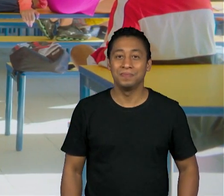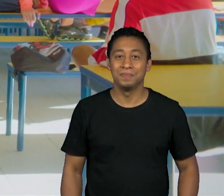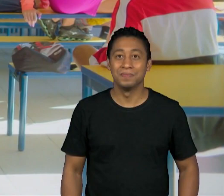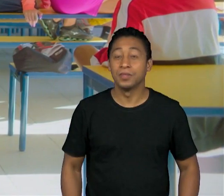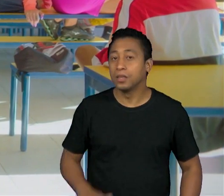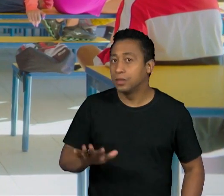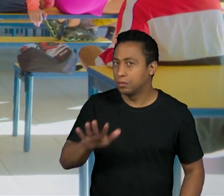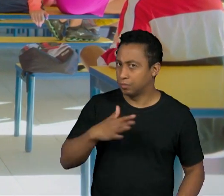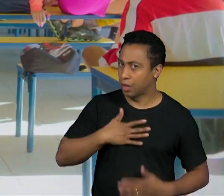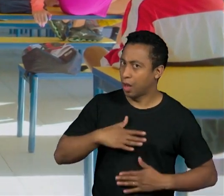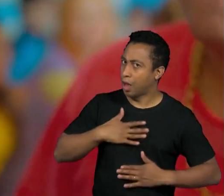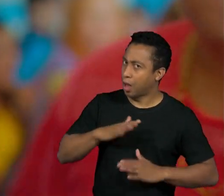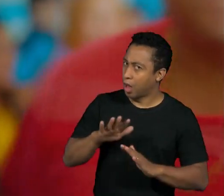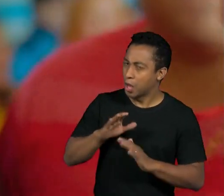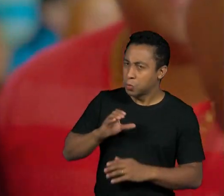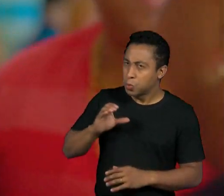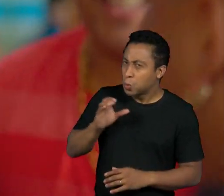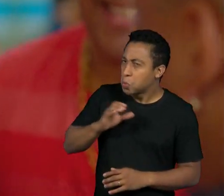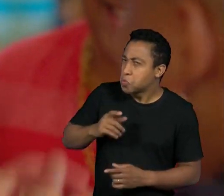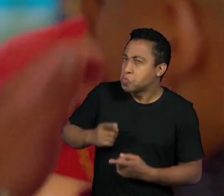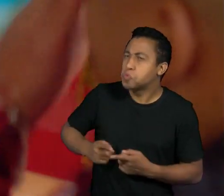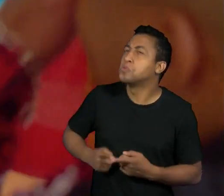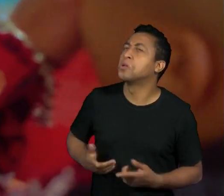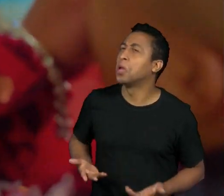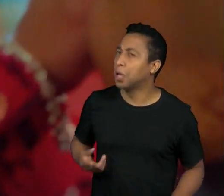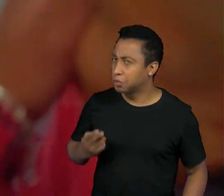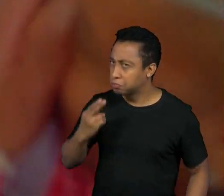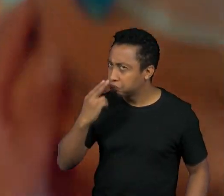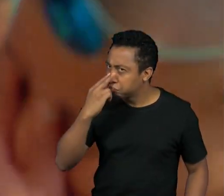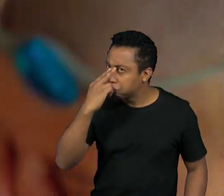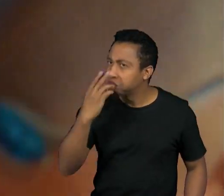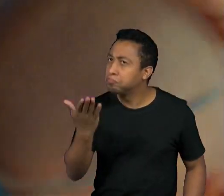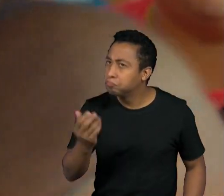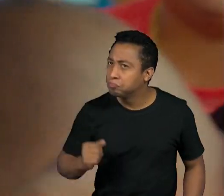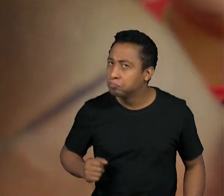Calmou, tá com pressa por quê, nerdão?